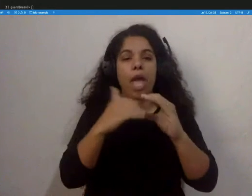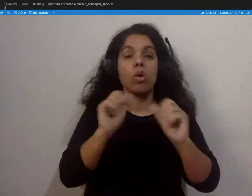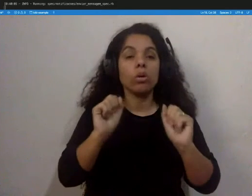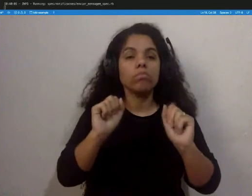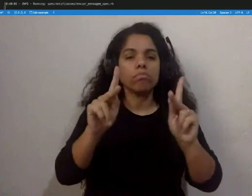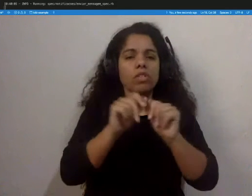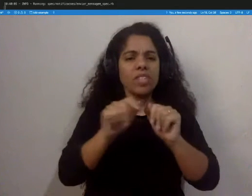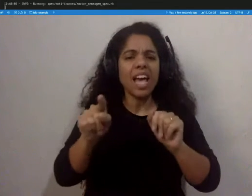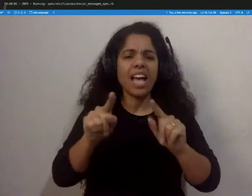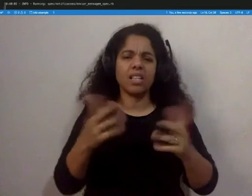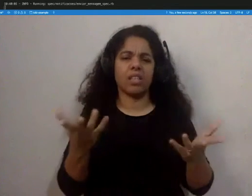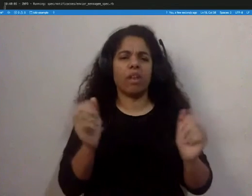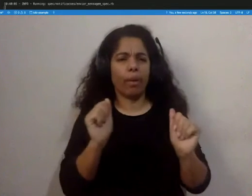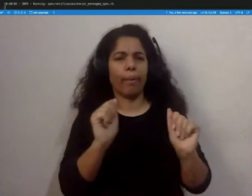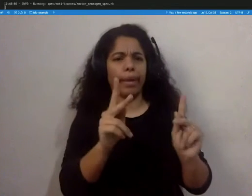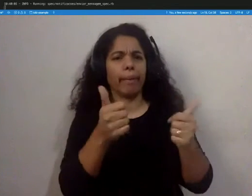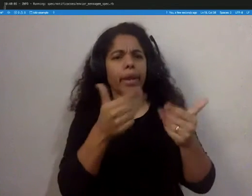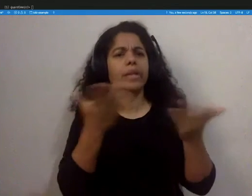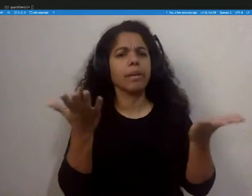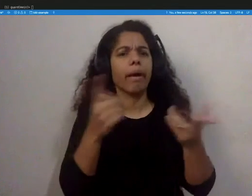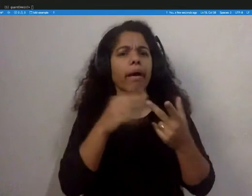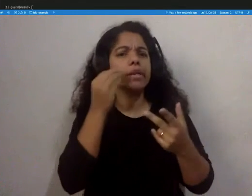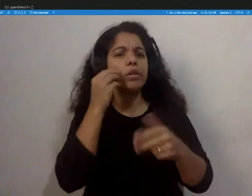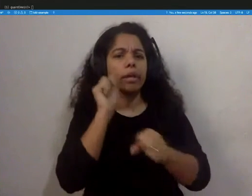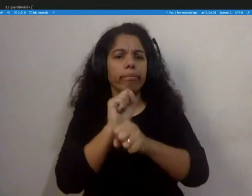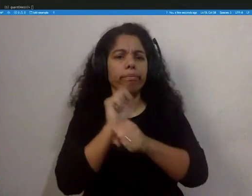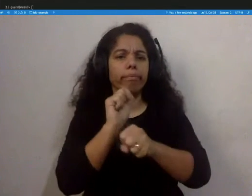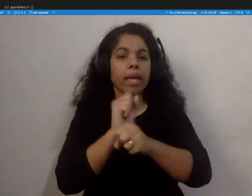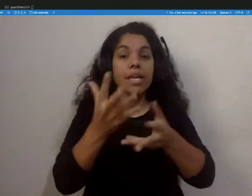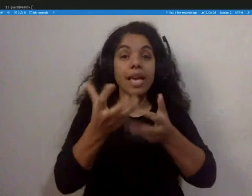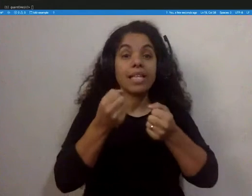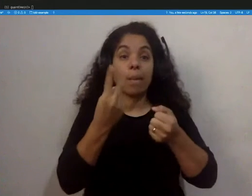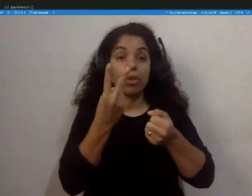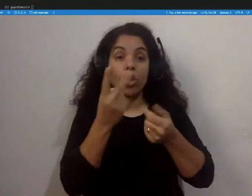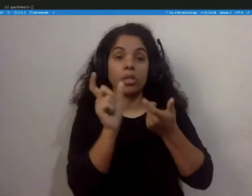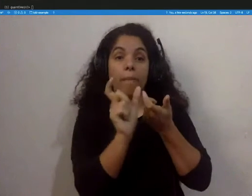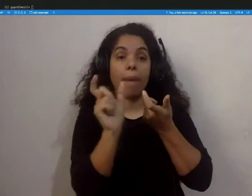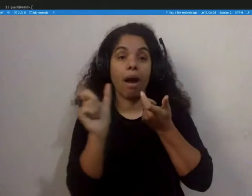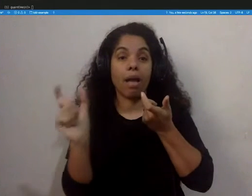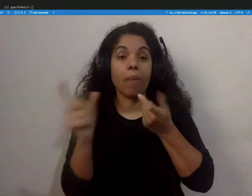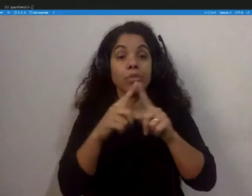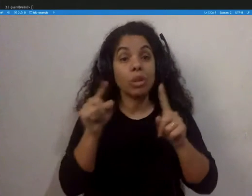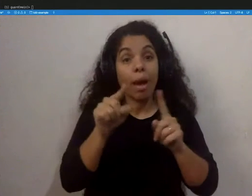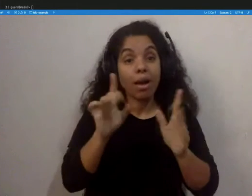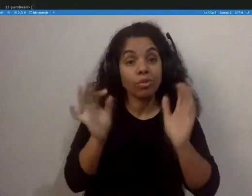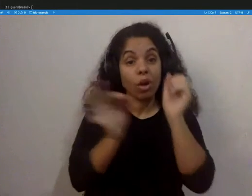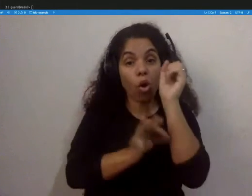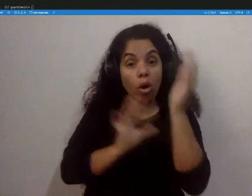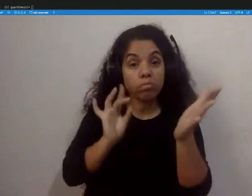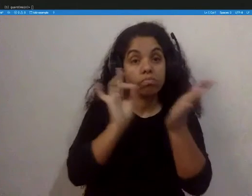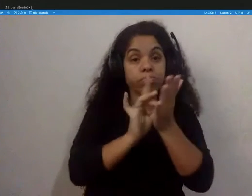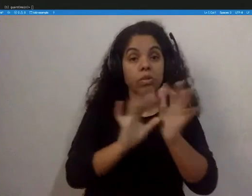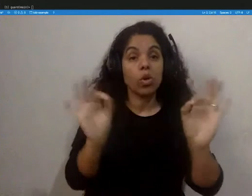fizer isso, ele vai reclamar. Fala assim, beleza, seu teste está esperando que receba 2 parâmetros, mas o seu código real hoje ele não